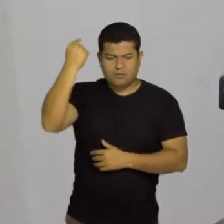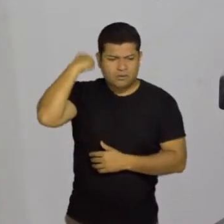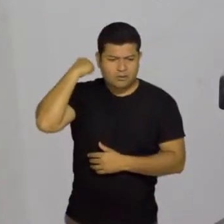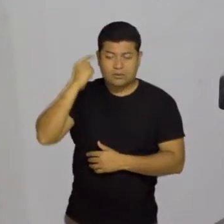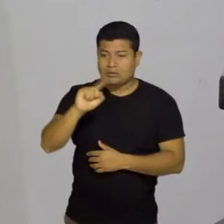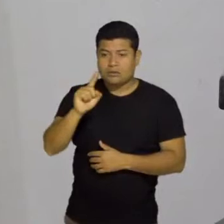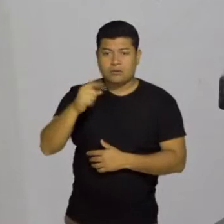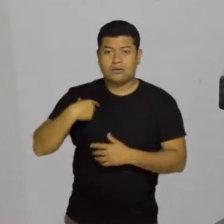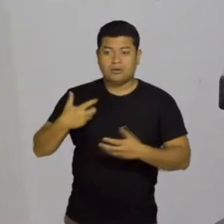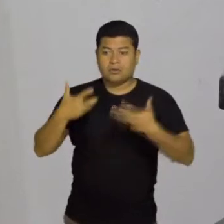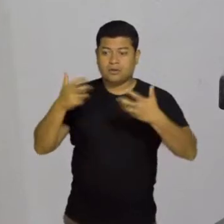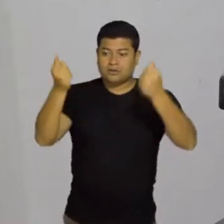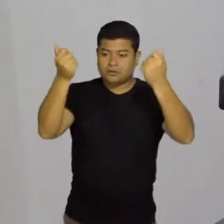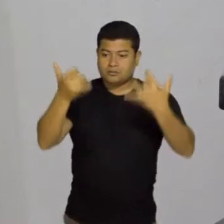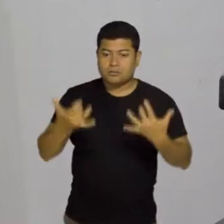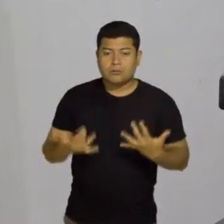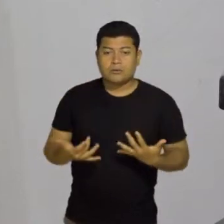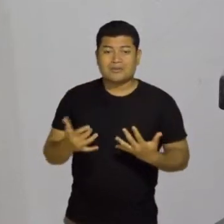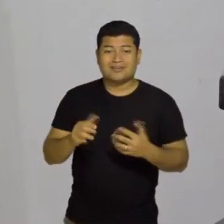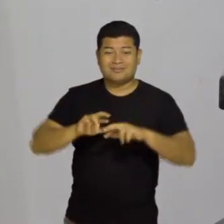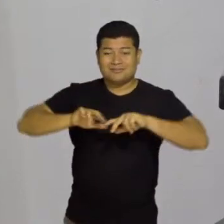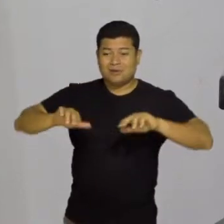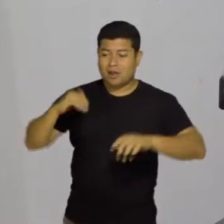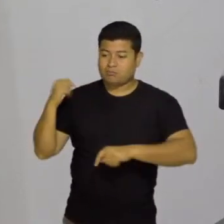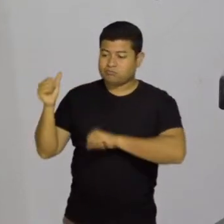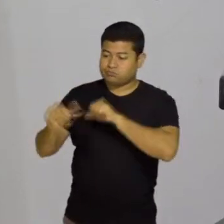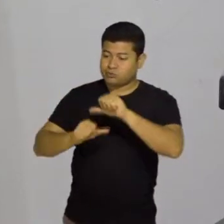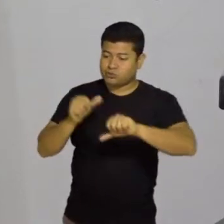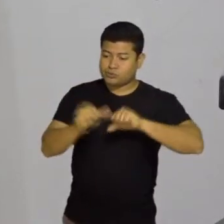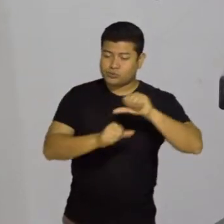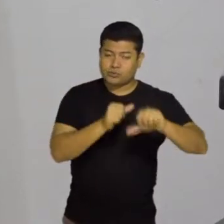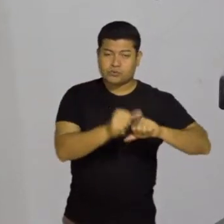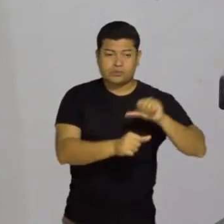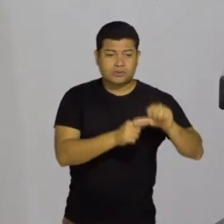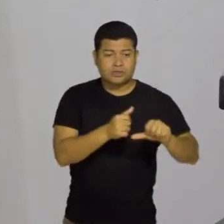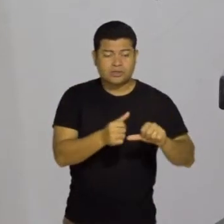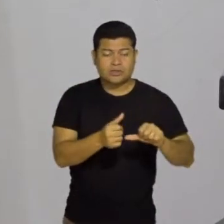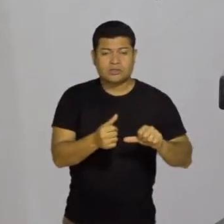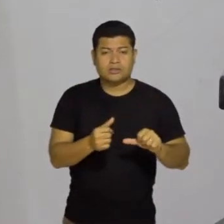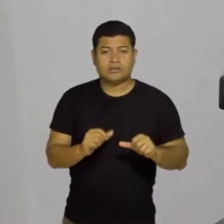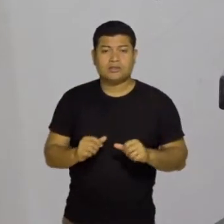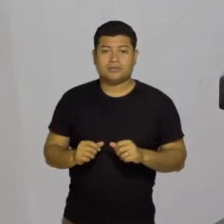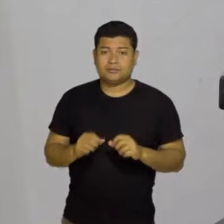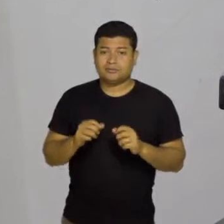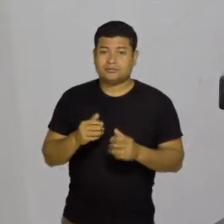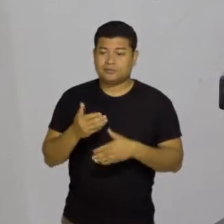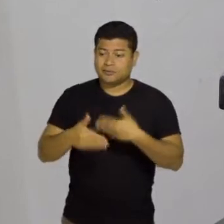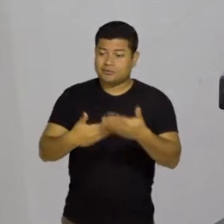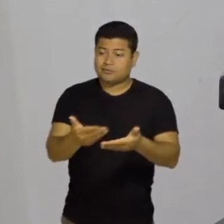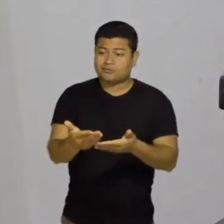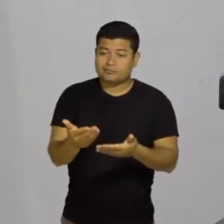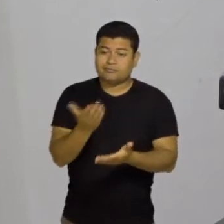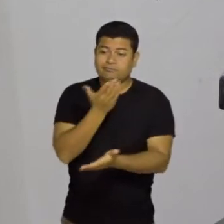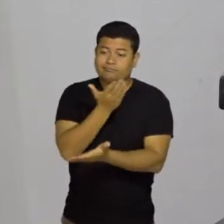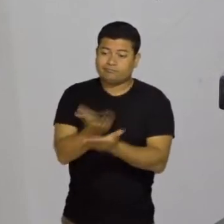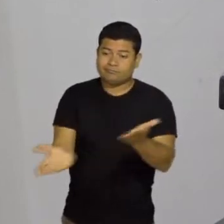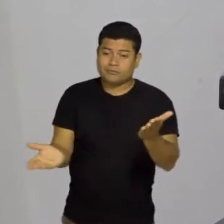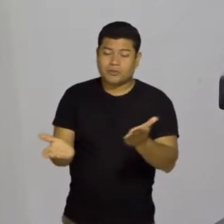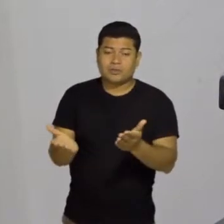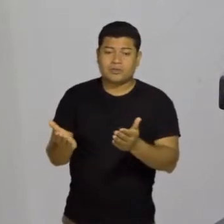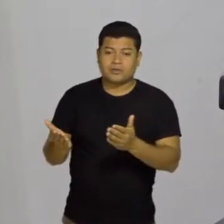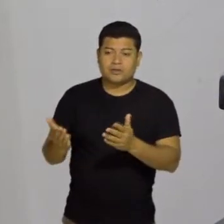de acontecimentos fez com que também, nesse processo todo, nós estejamos perdendo uma guerra.